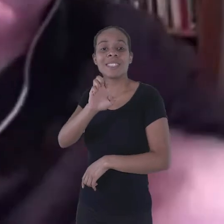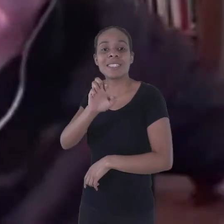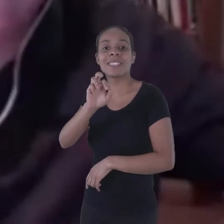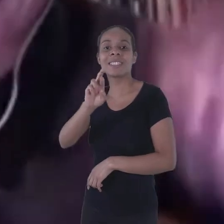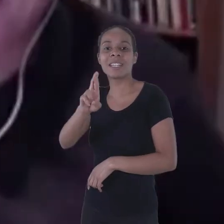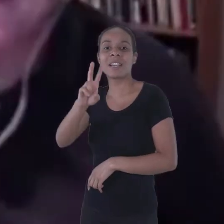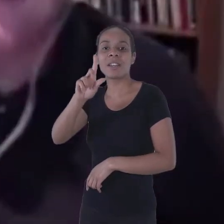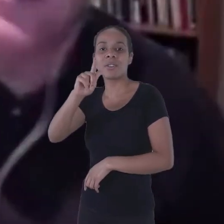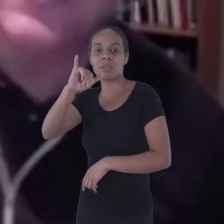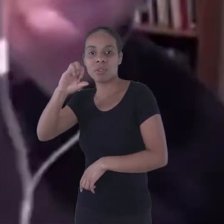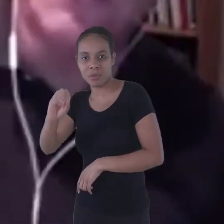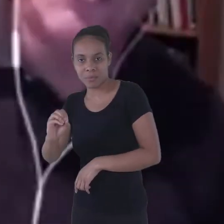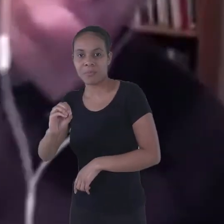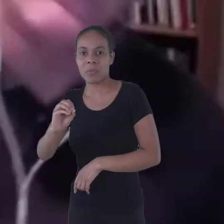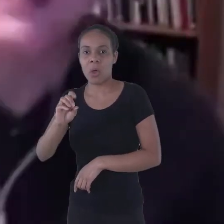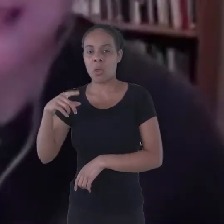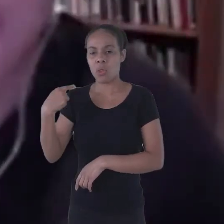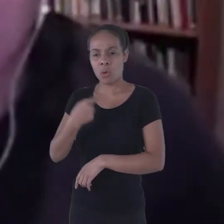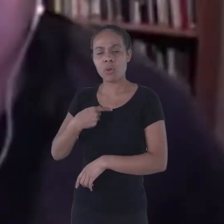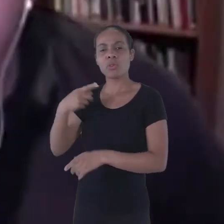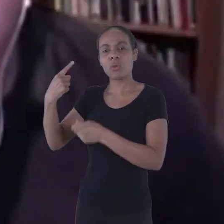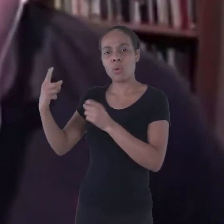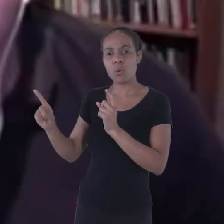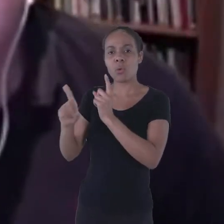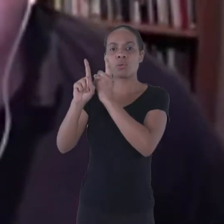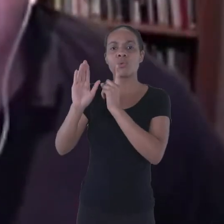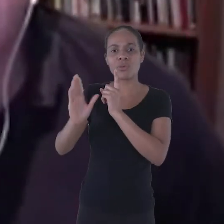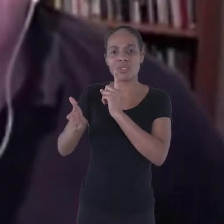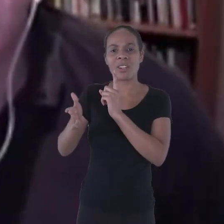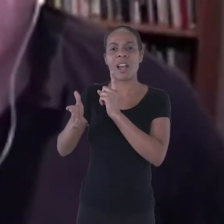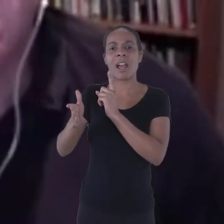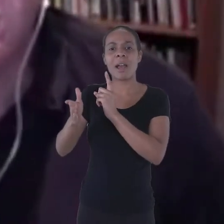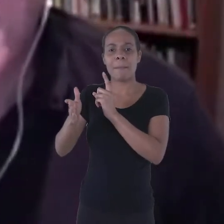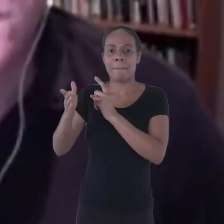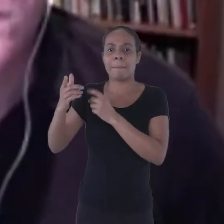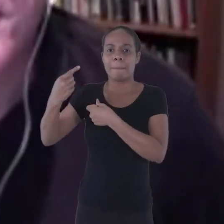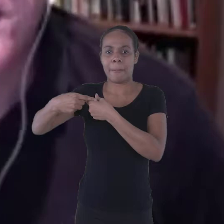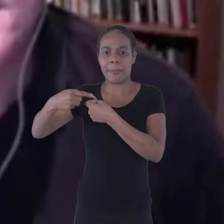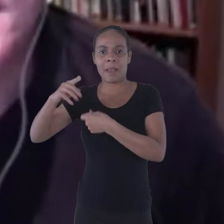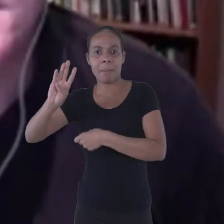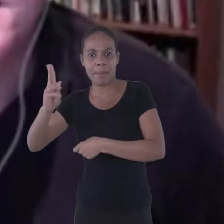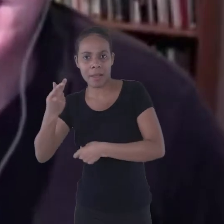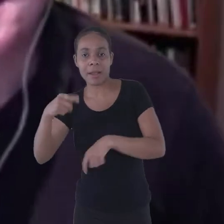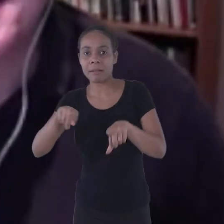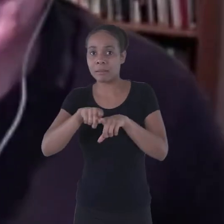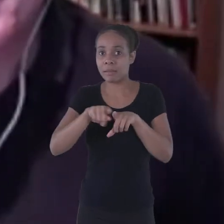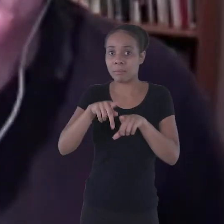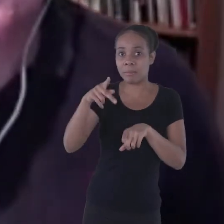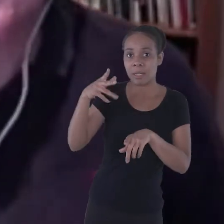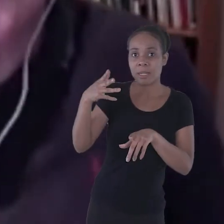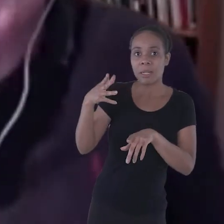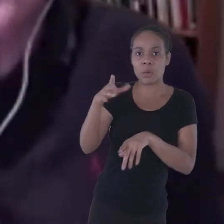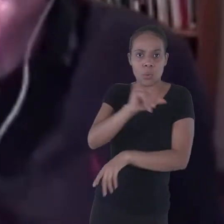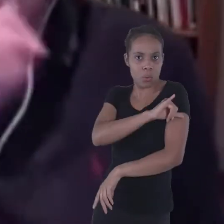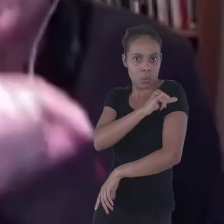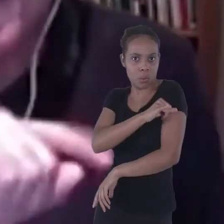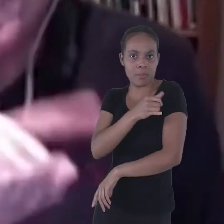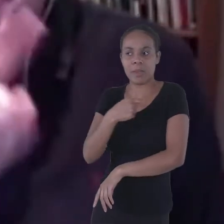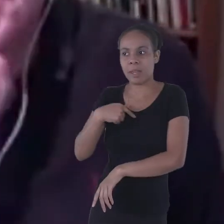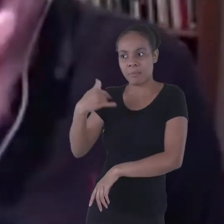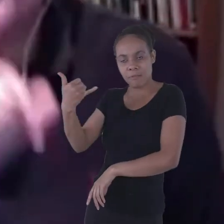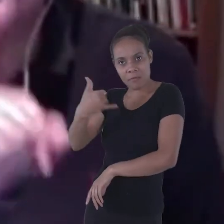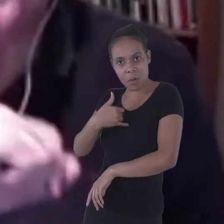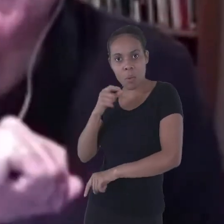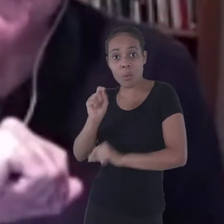A gente ia para a praia, no Posto 9 e tal. O Sérgio, uma vez, ele disse assim: todo profissional é